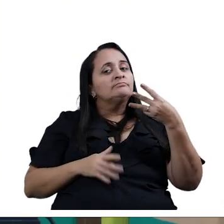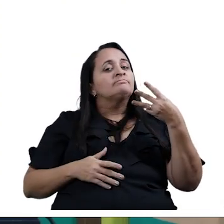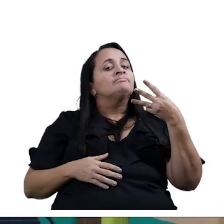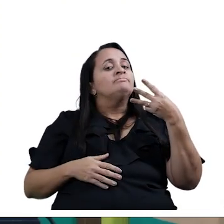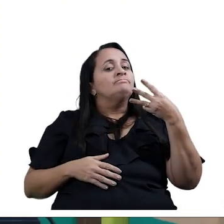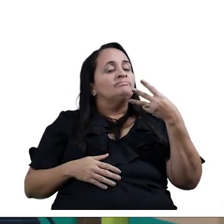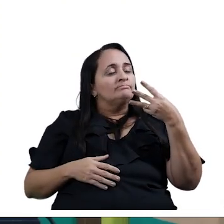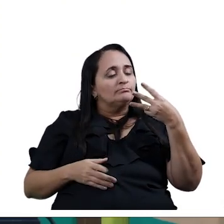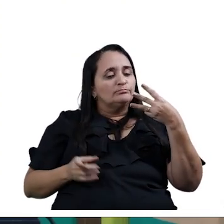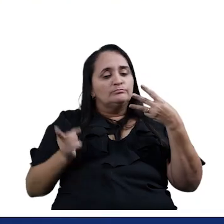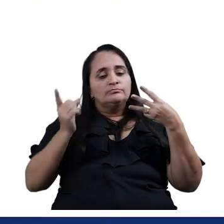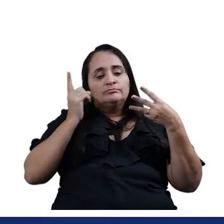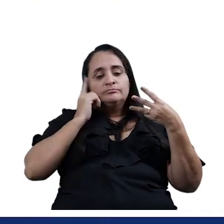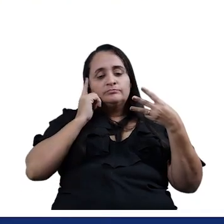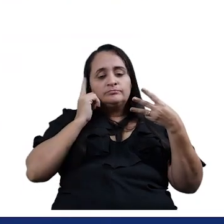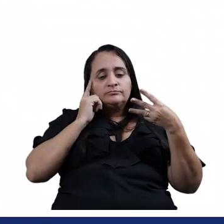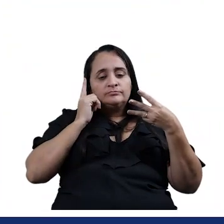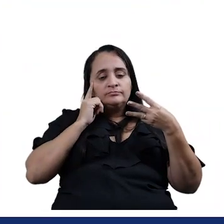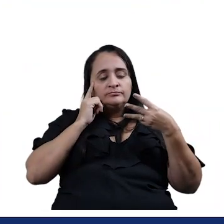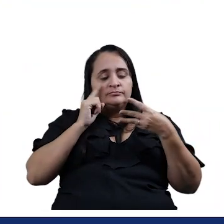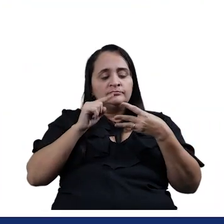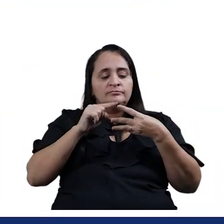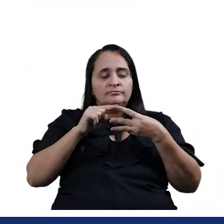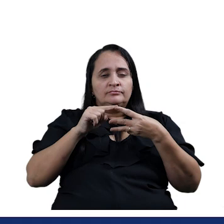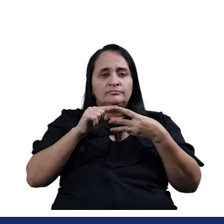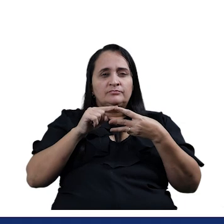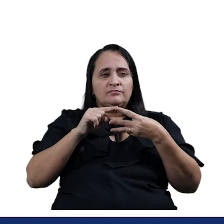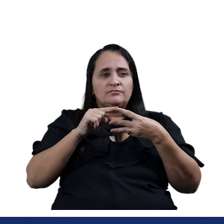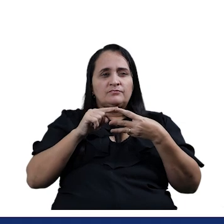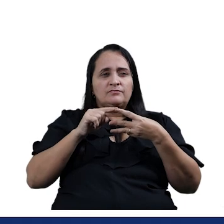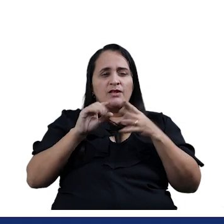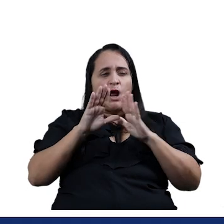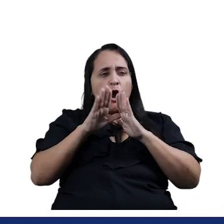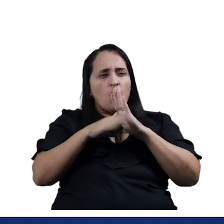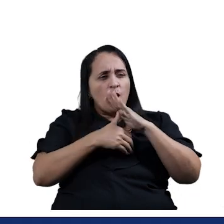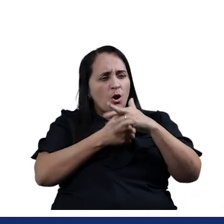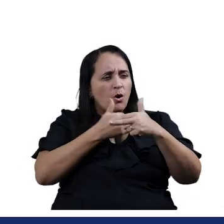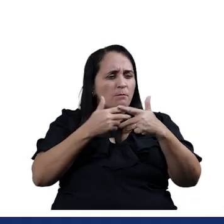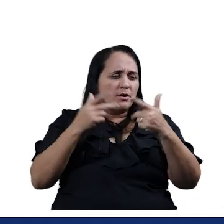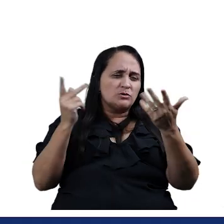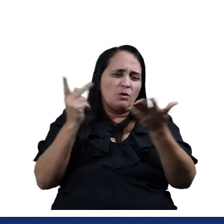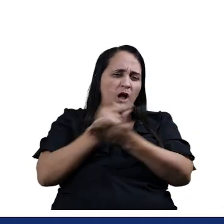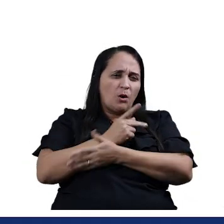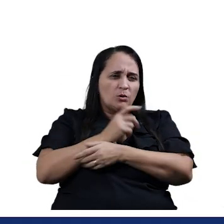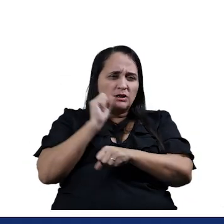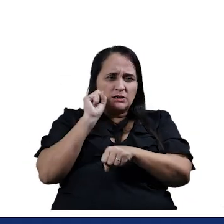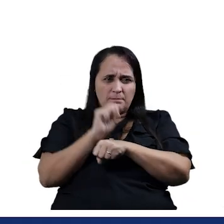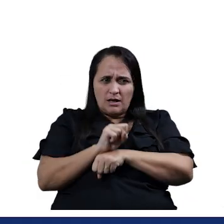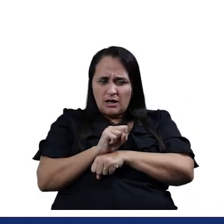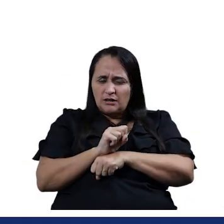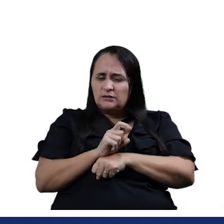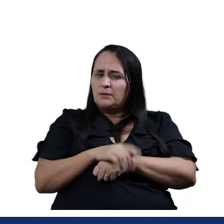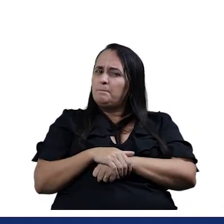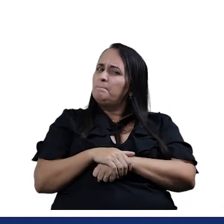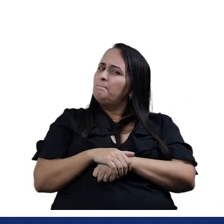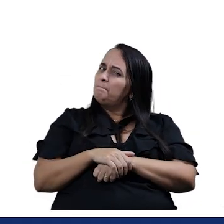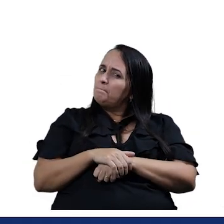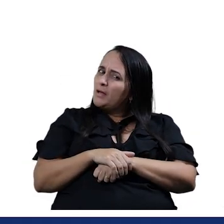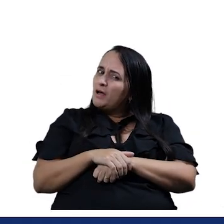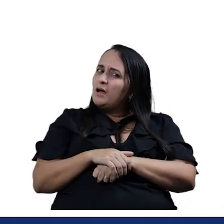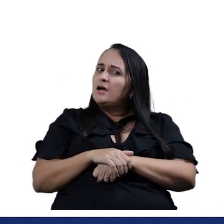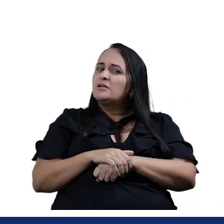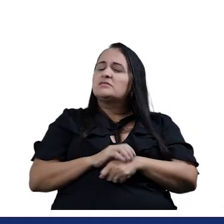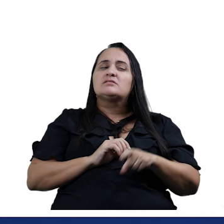Essa é uma questão a se pensar, hein? Vamos pensar aqui. A corrupção deixa o país parado. Fala de corrupção? Fala.